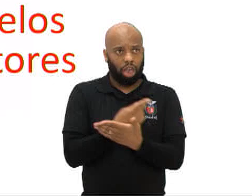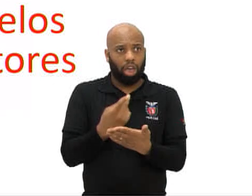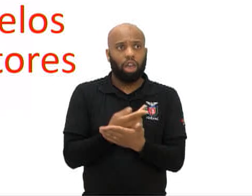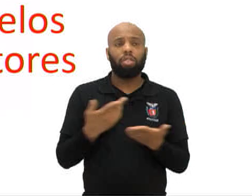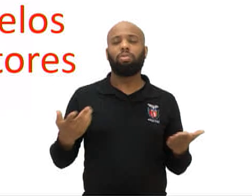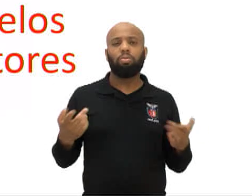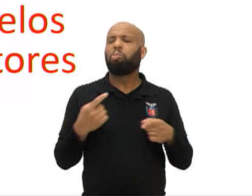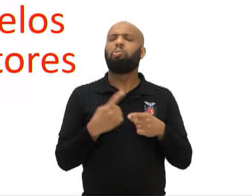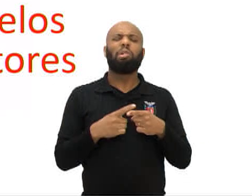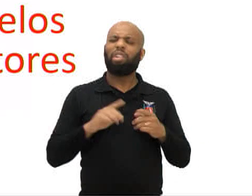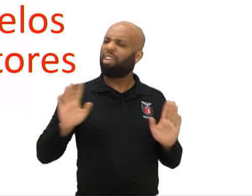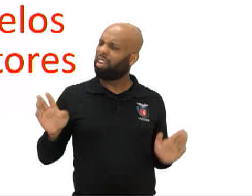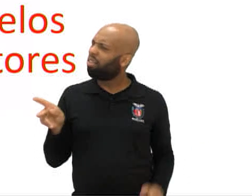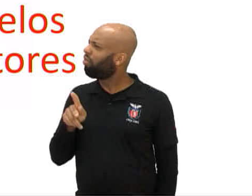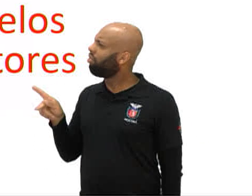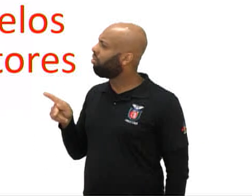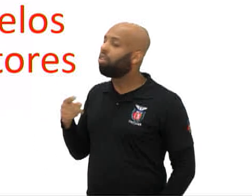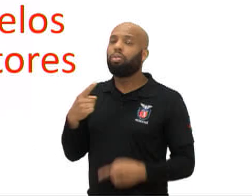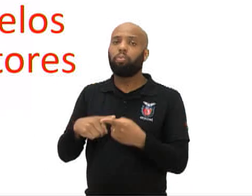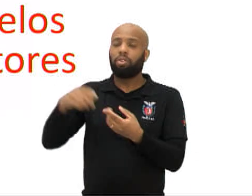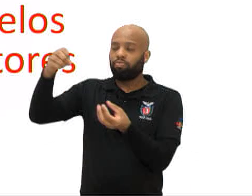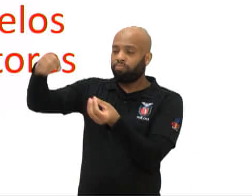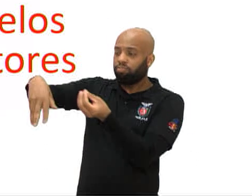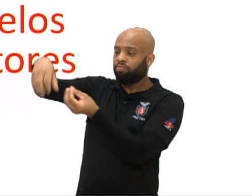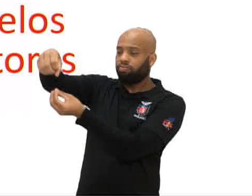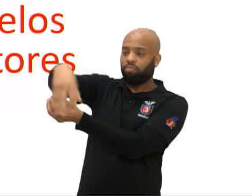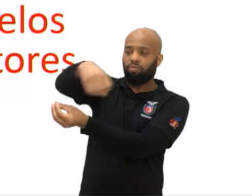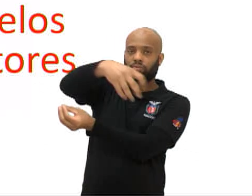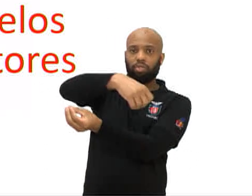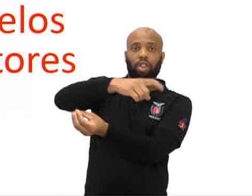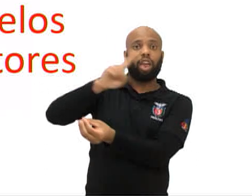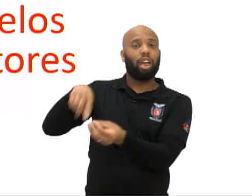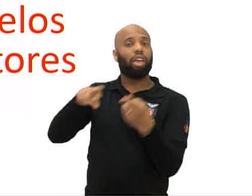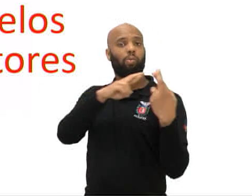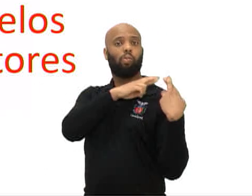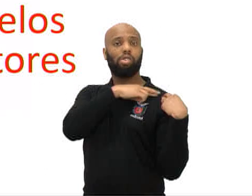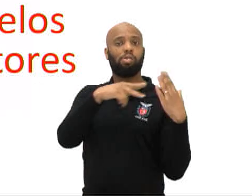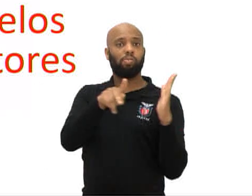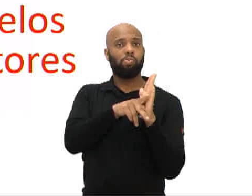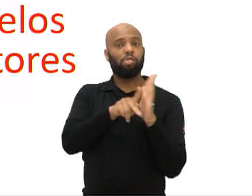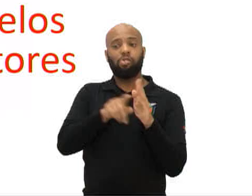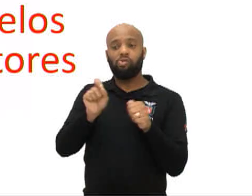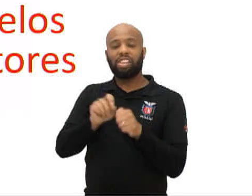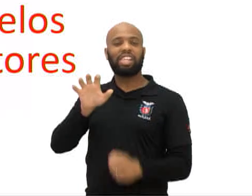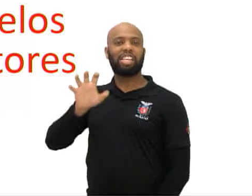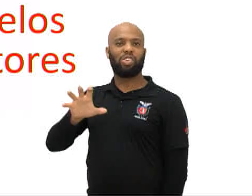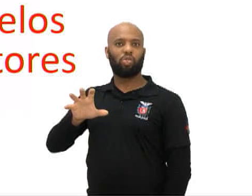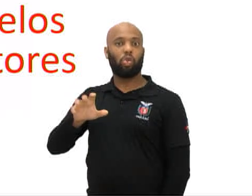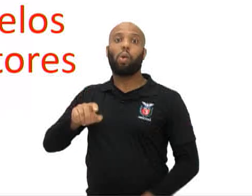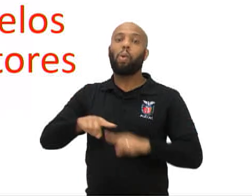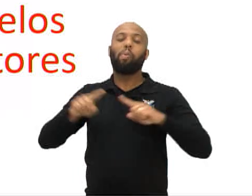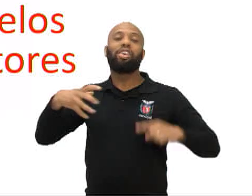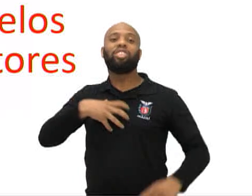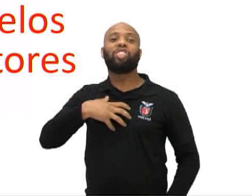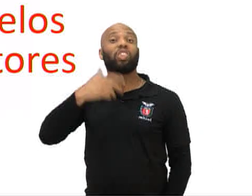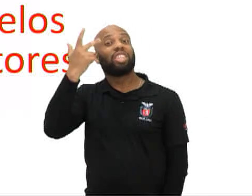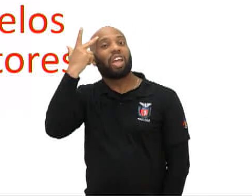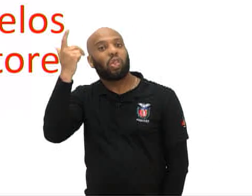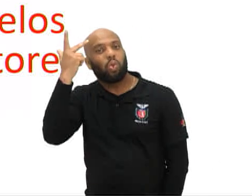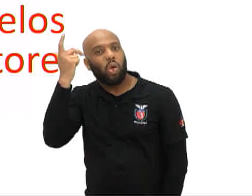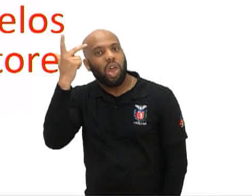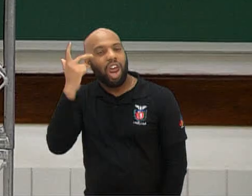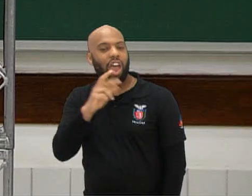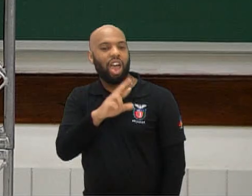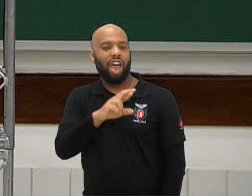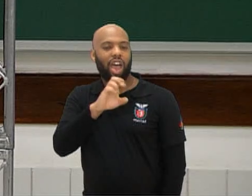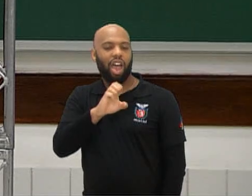quê? Porque os fungos são os responsáveis por essa reciclagem. Só que é uma reciclagem natural, pessoal, é uma reciclagem que é feita